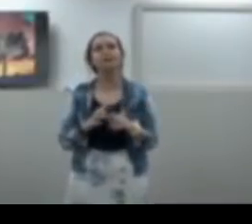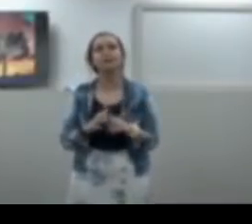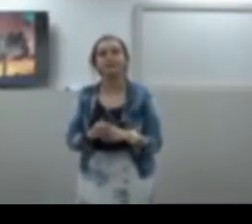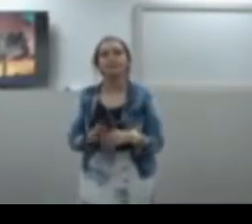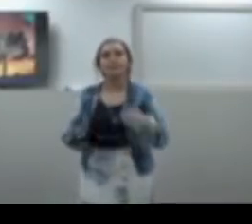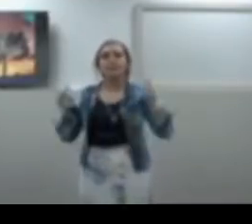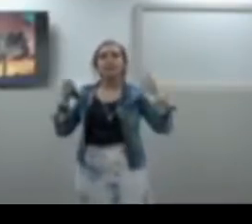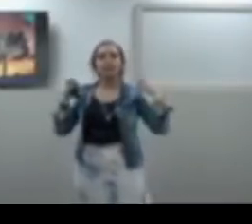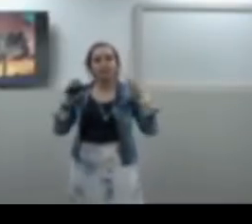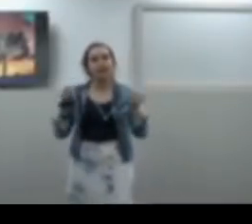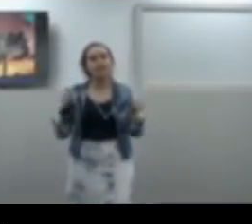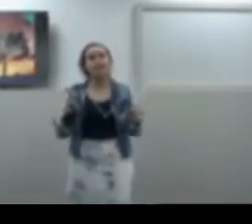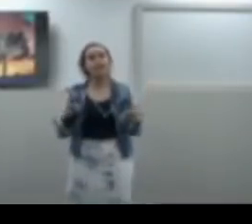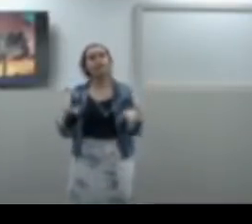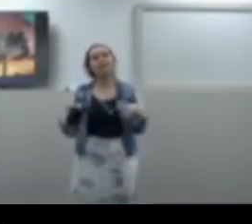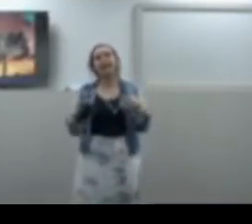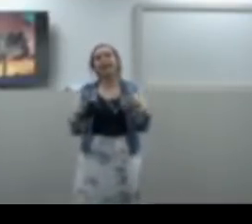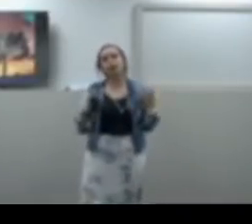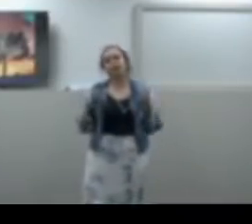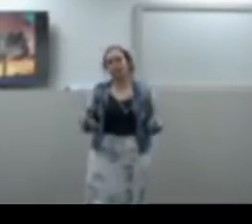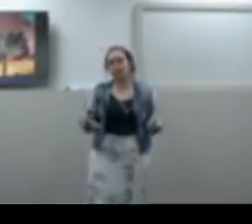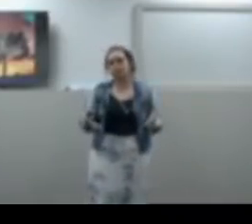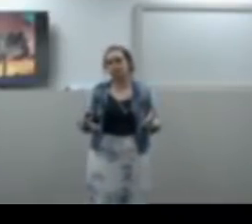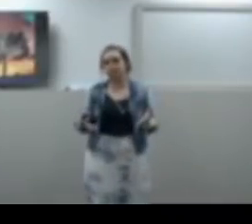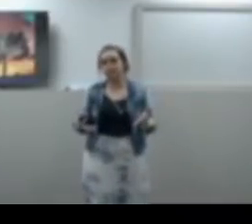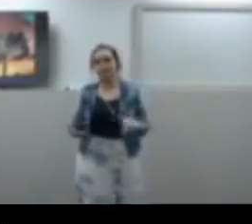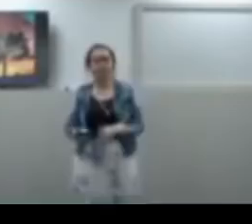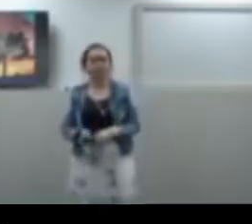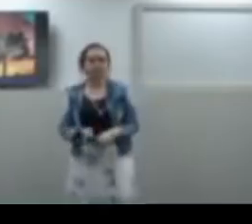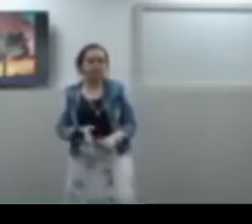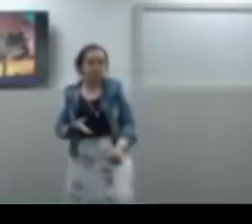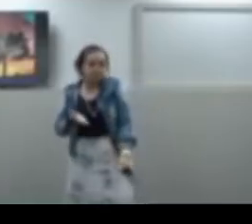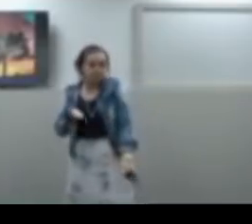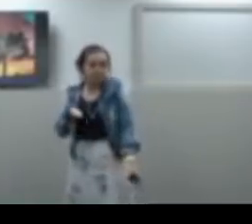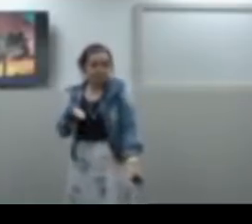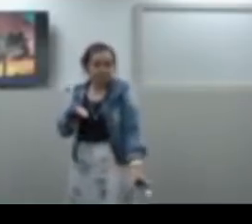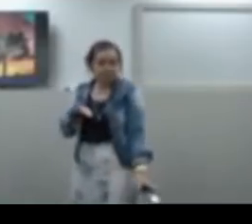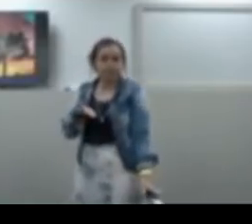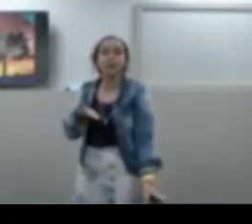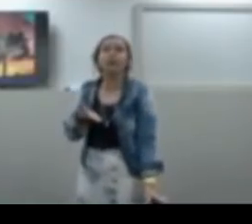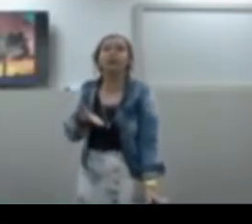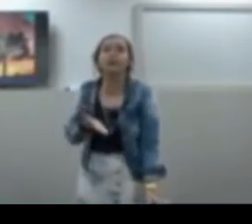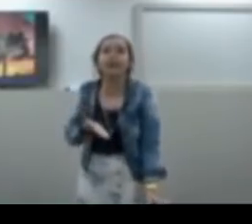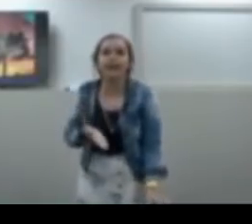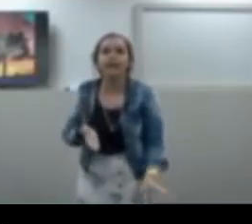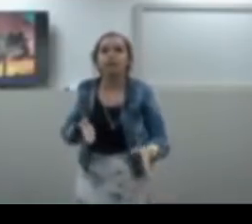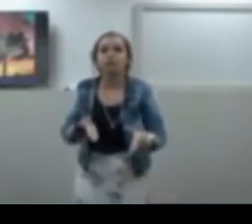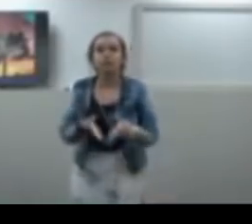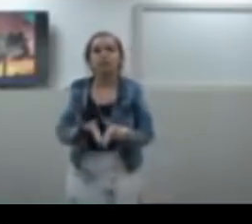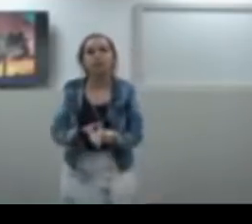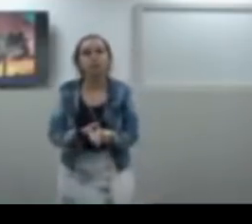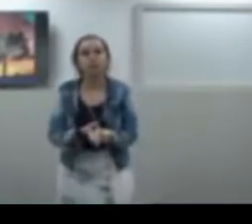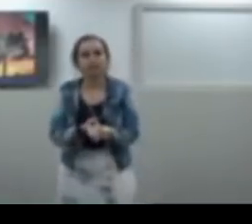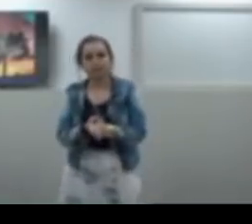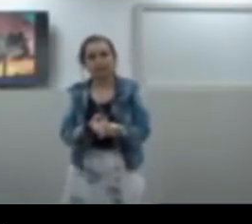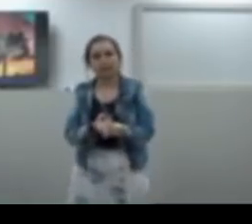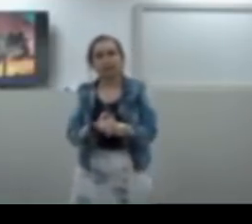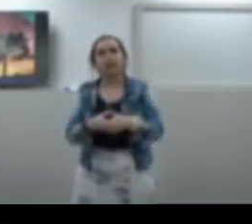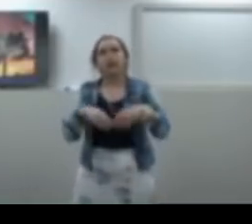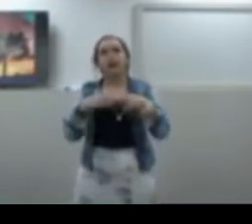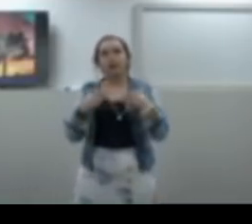disso na aula passada. Então vamos relembrar lá o que era um domínio morfoclimático. Então a gente viu que